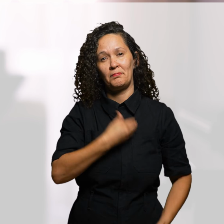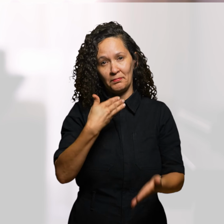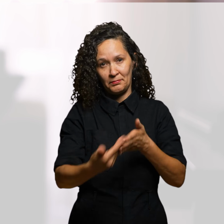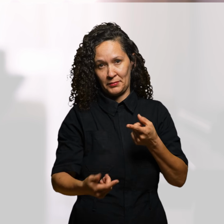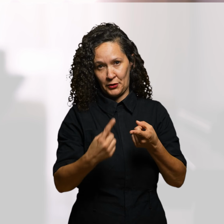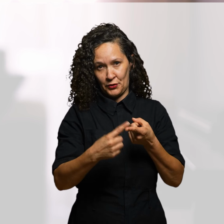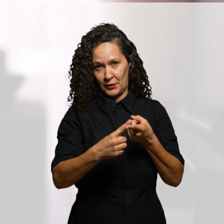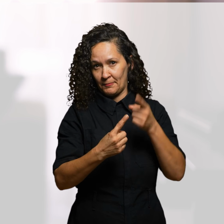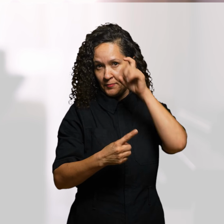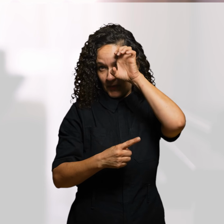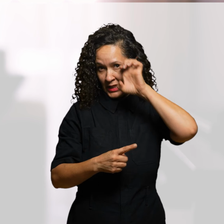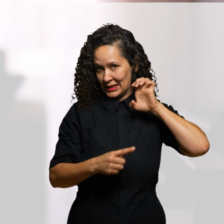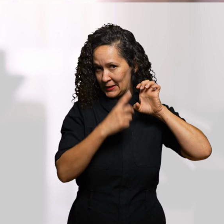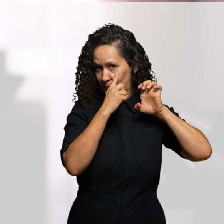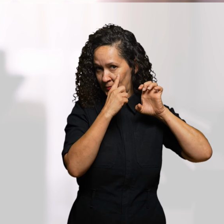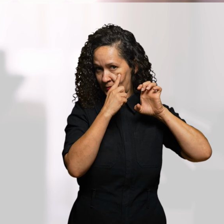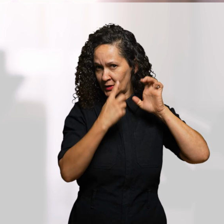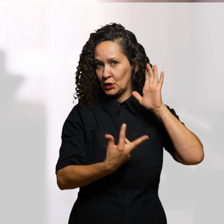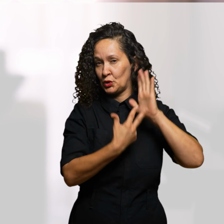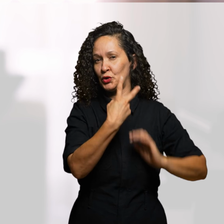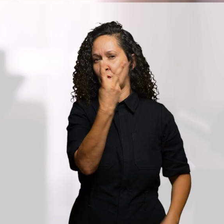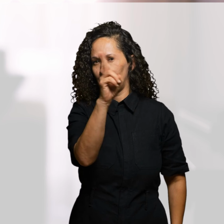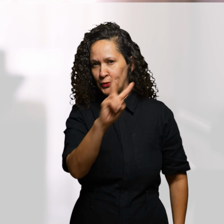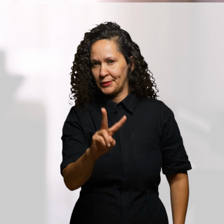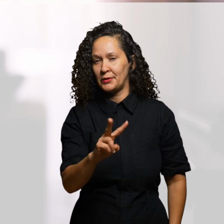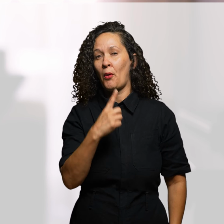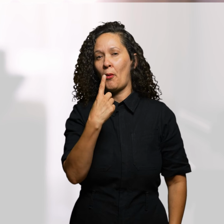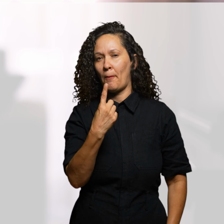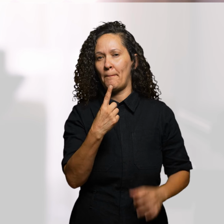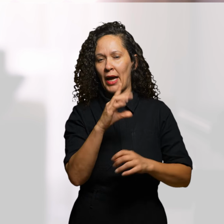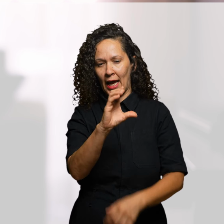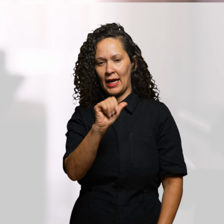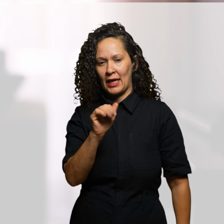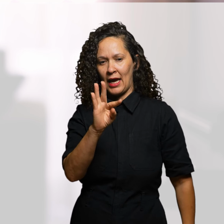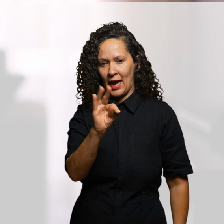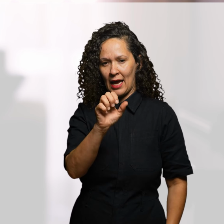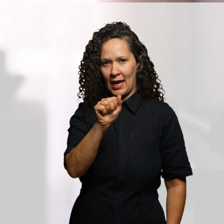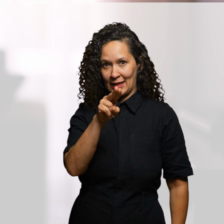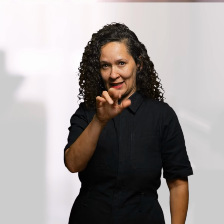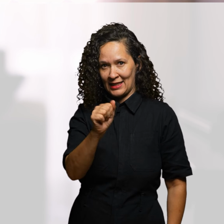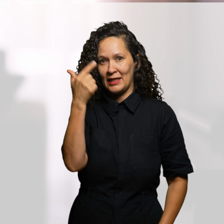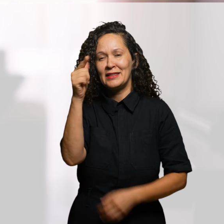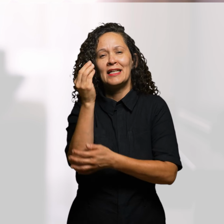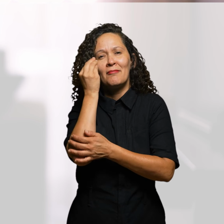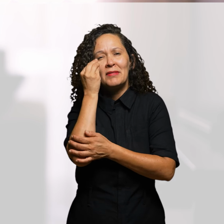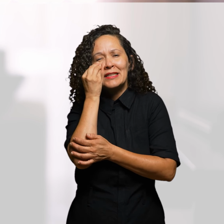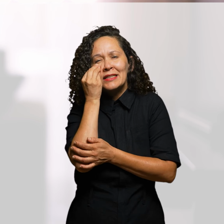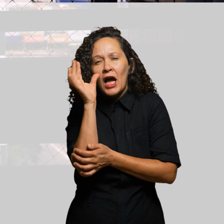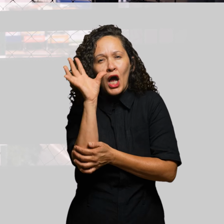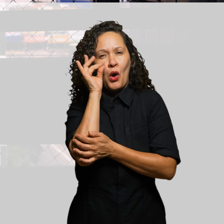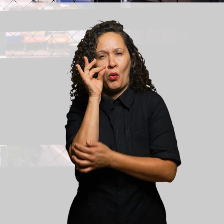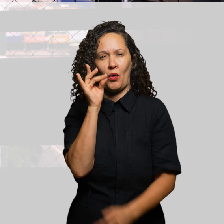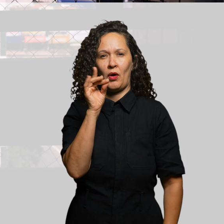primeiro do olho esquerdo. Fiz duas cirurgias. Uma foi catarata, a outra foi para tentar colar a retina.